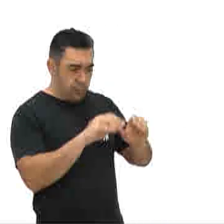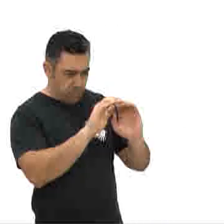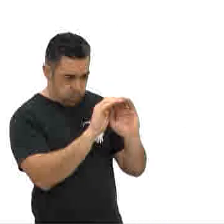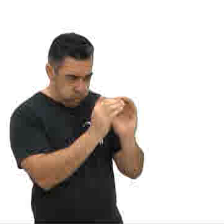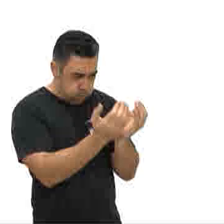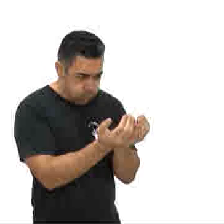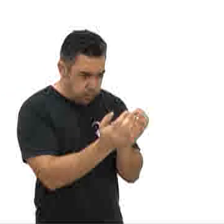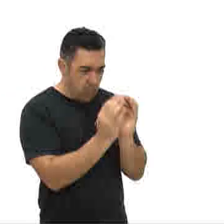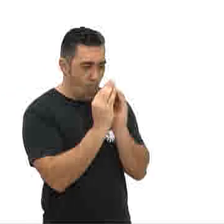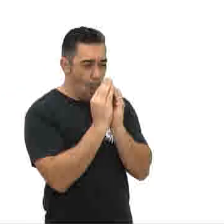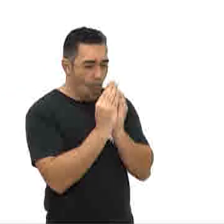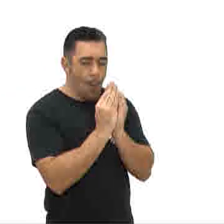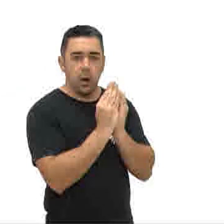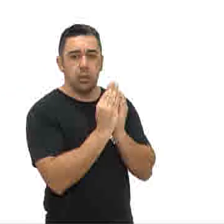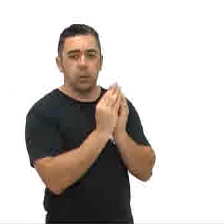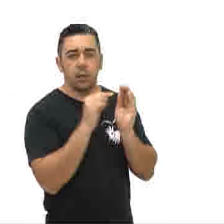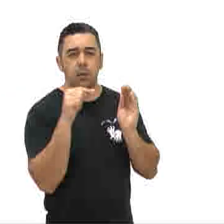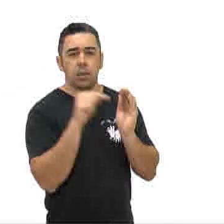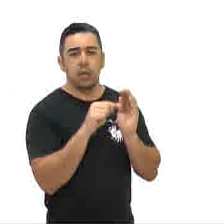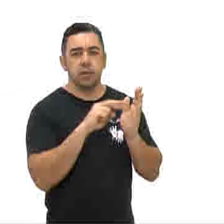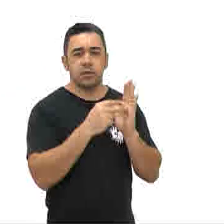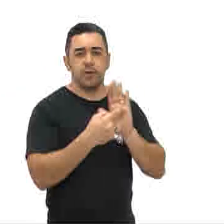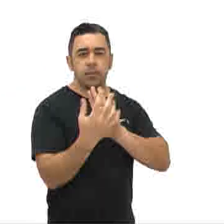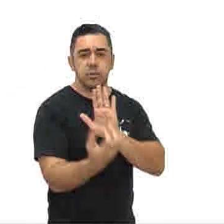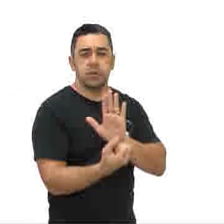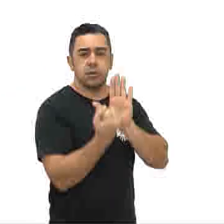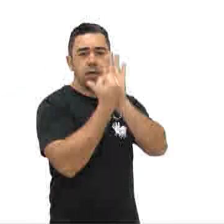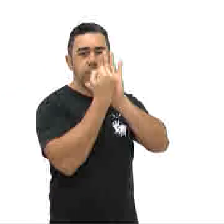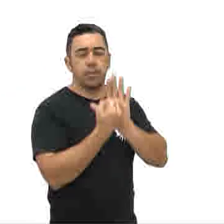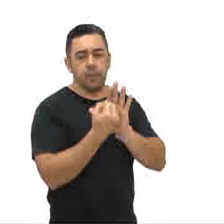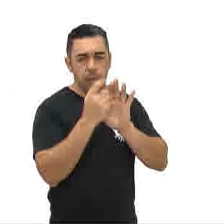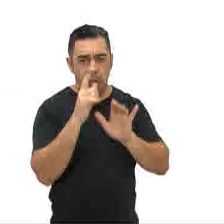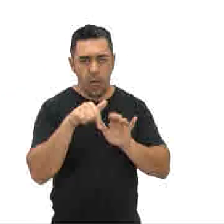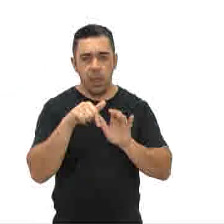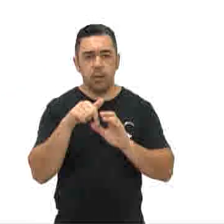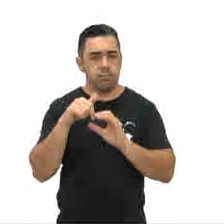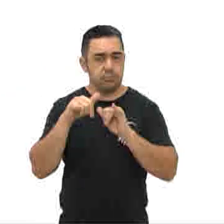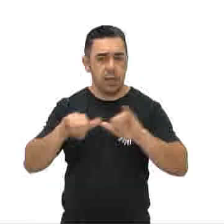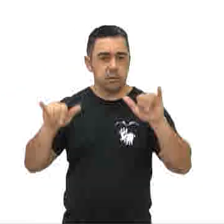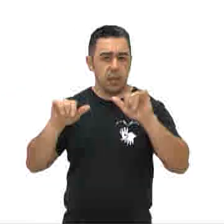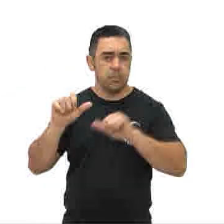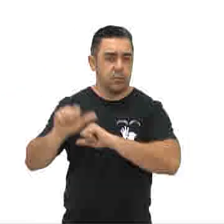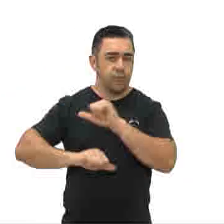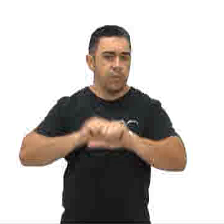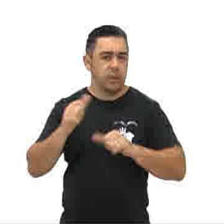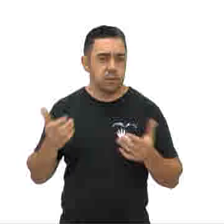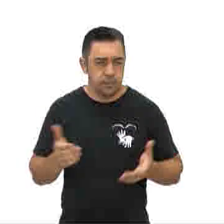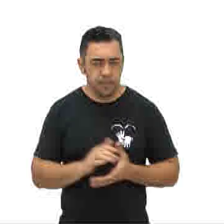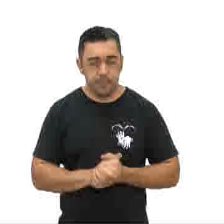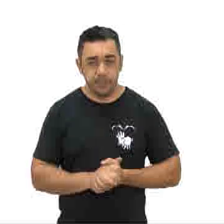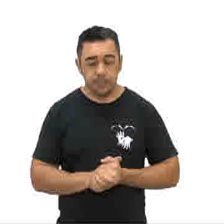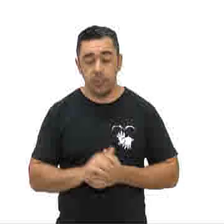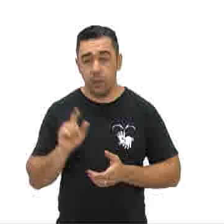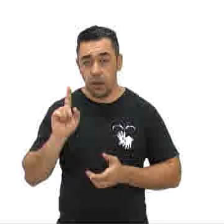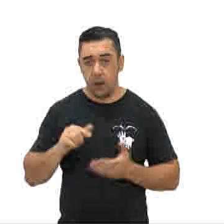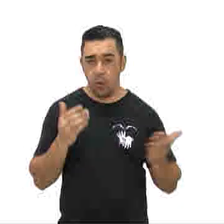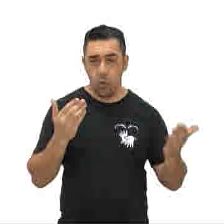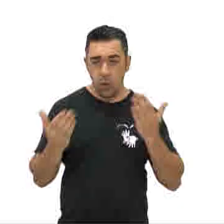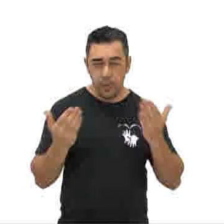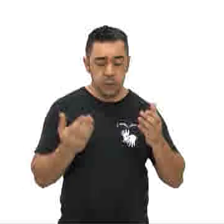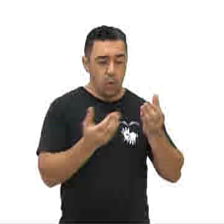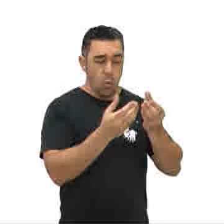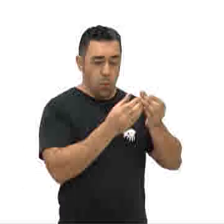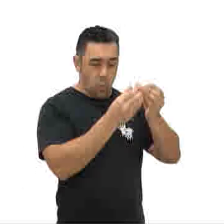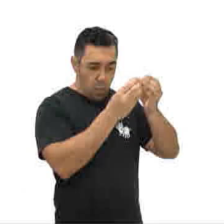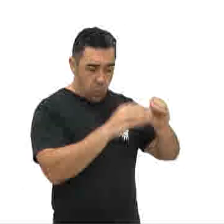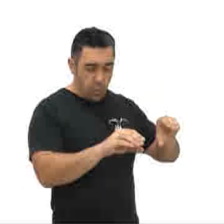arquitetura hermética, traz em si um símbolo, uma mensagem e a transformação. Quanto à comparação entre o